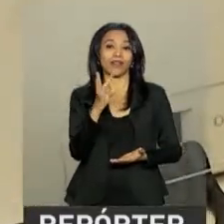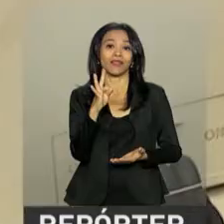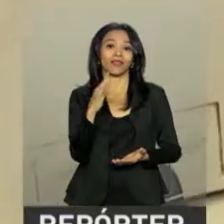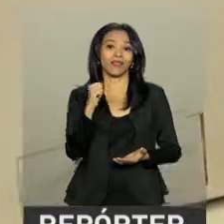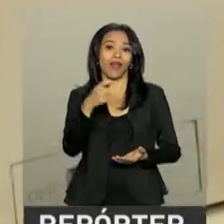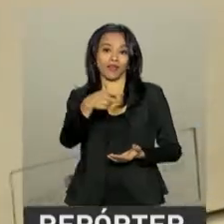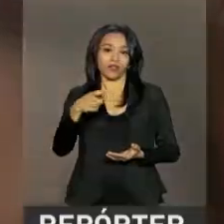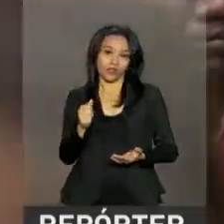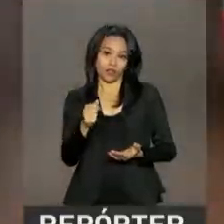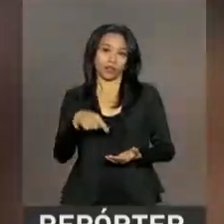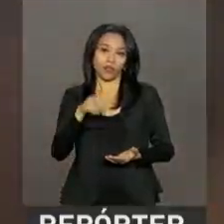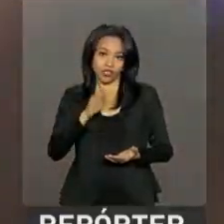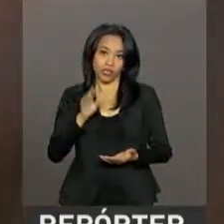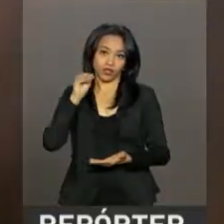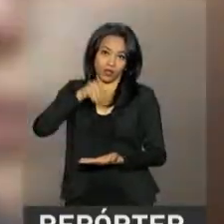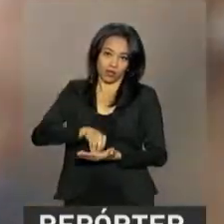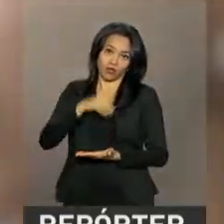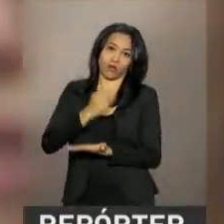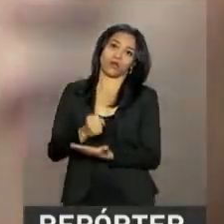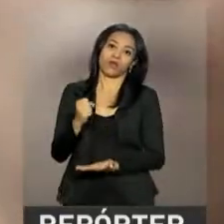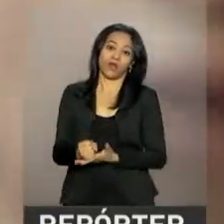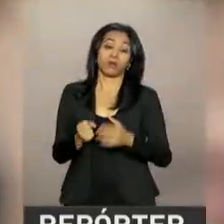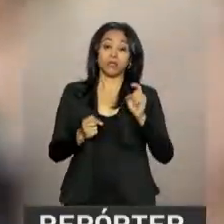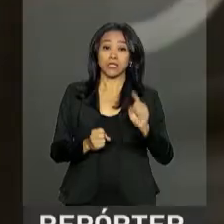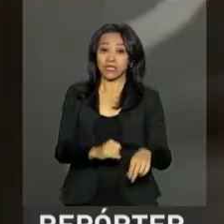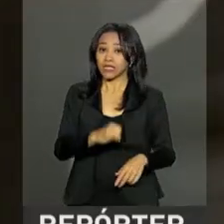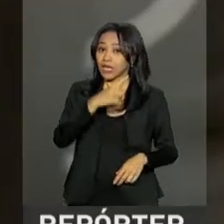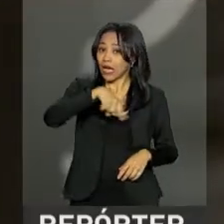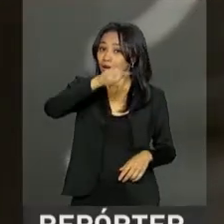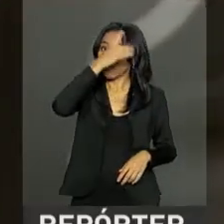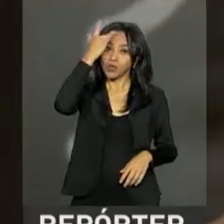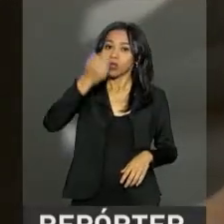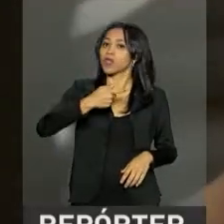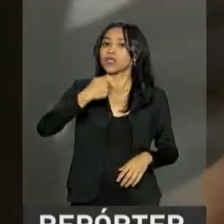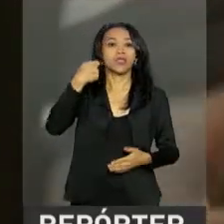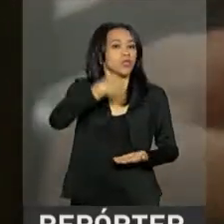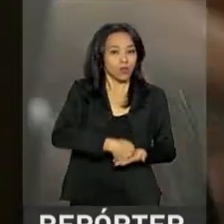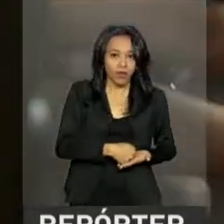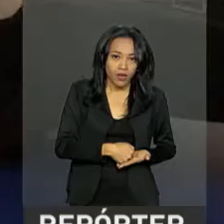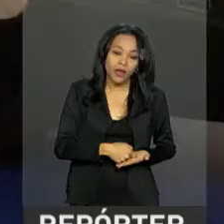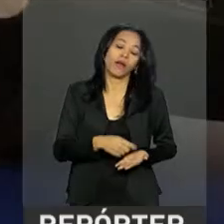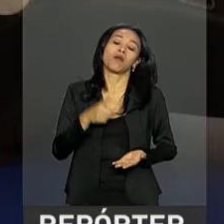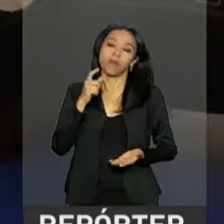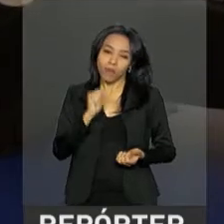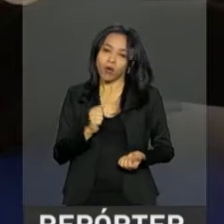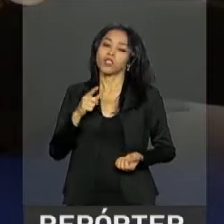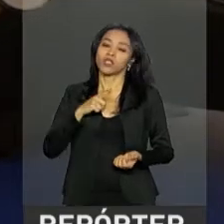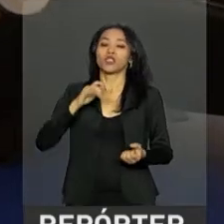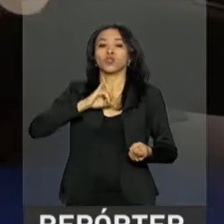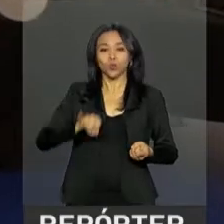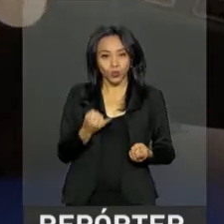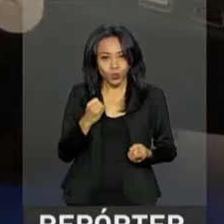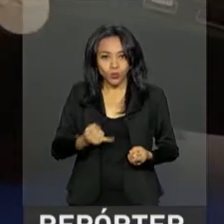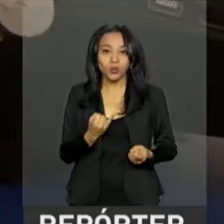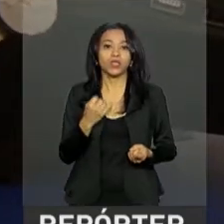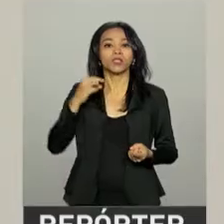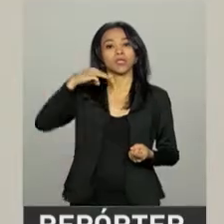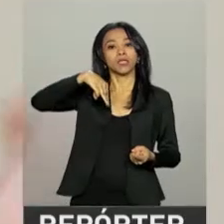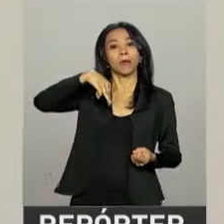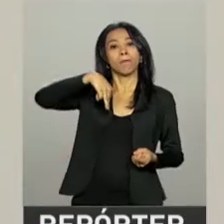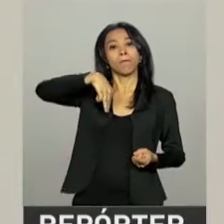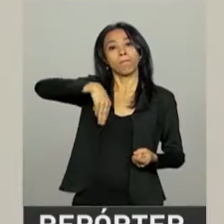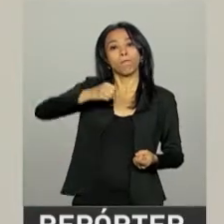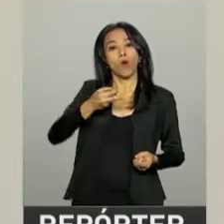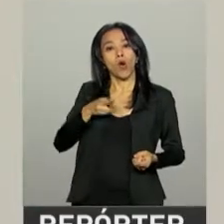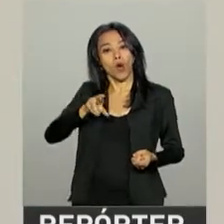definido em contrato em caso de inadimplência as instituições financeiras podem aplicar juros de mora e multa à taxa